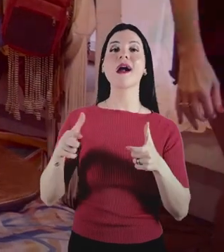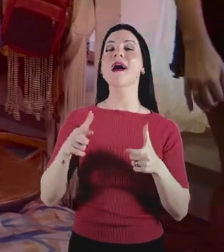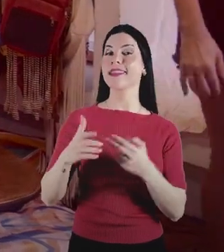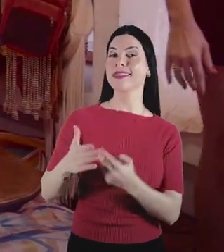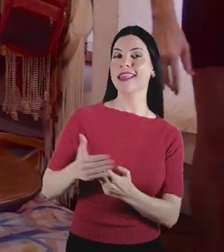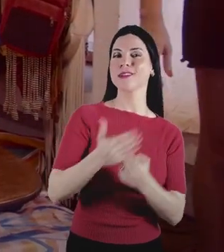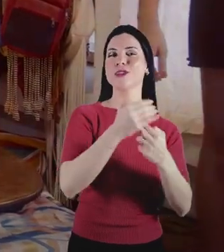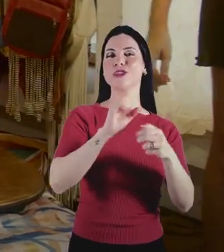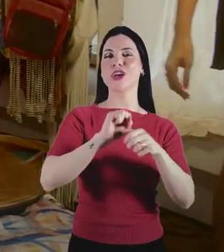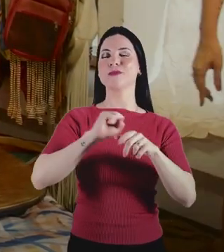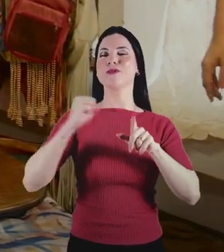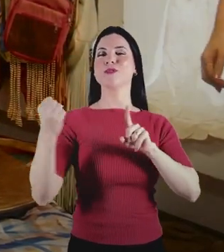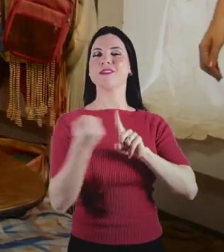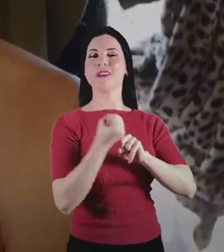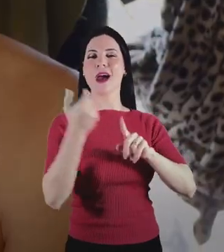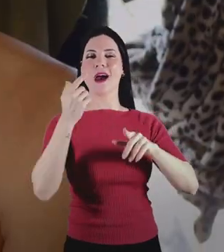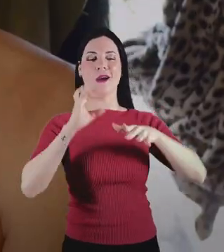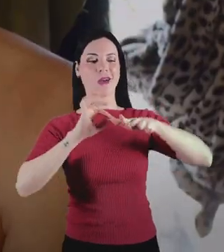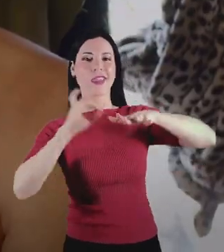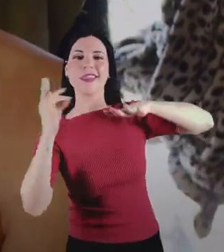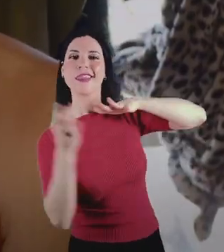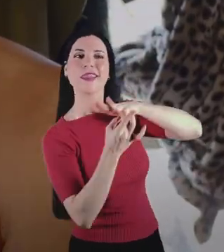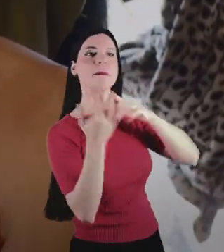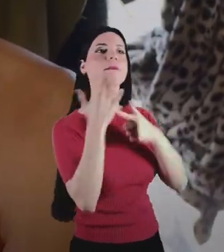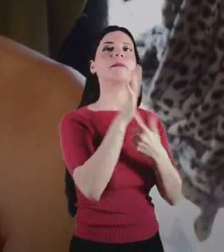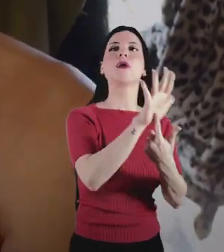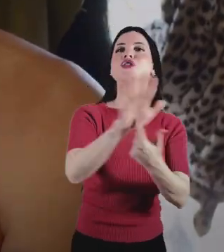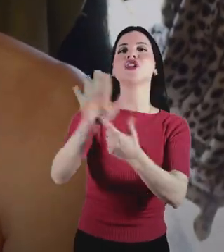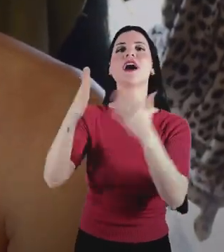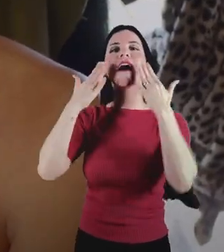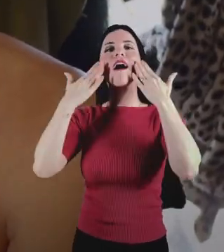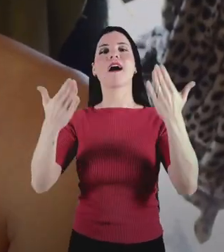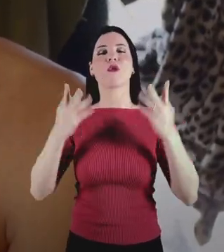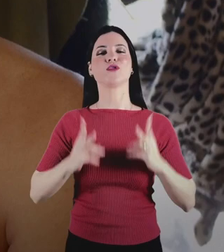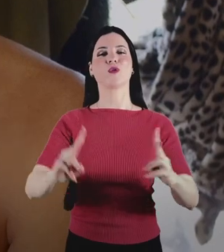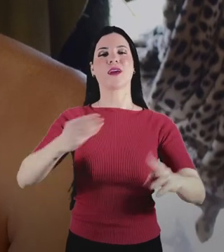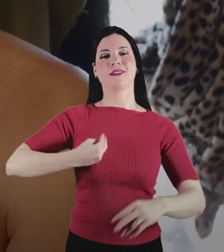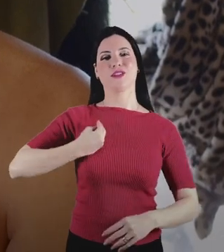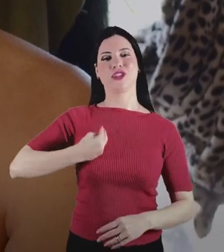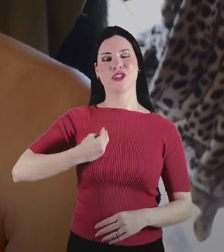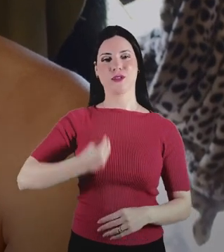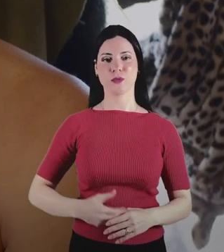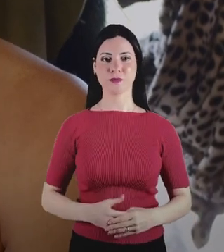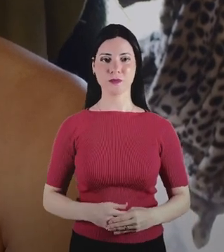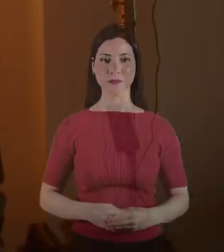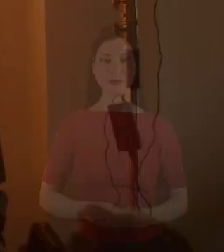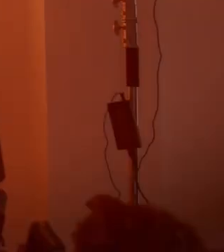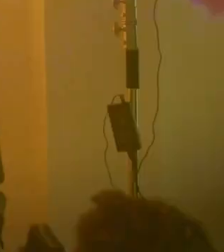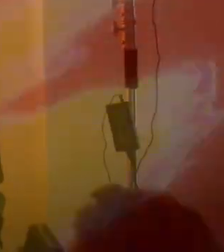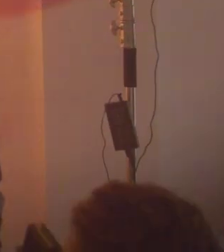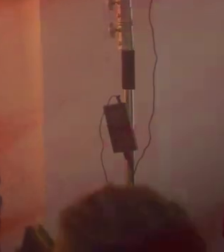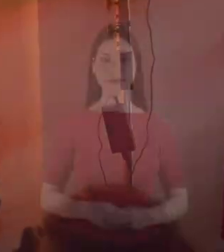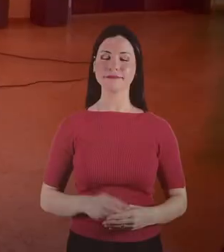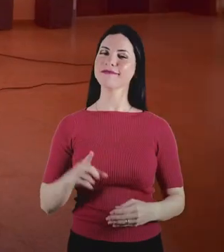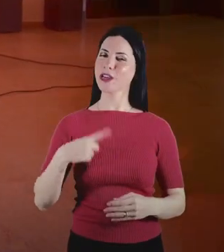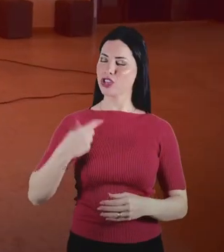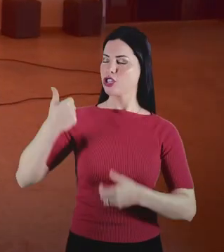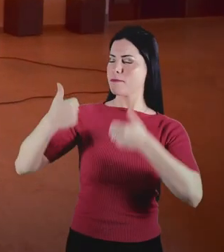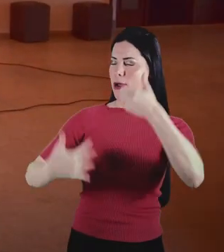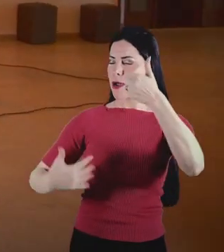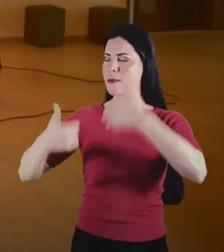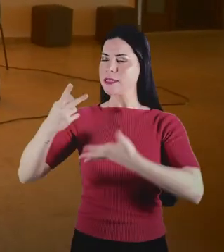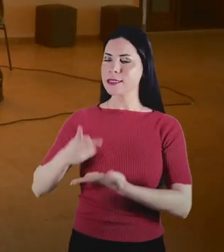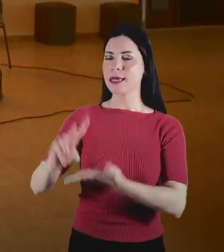se utilizam dessa tecnologia social para estar existindo, né? A gente reforça muito